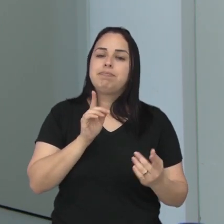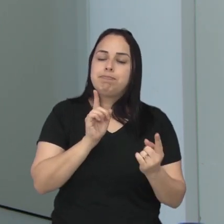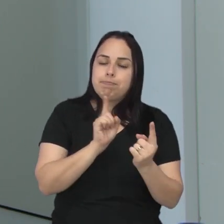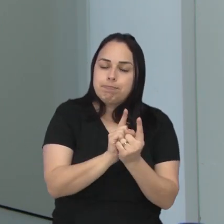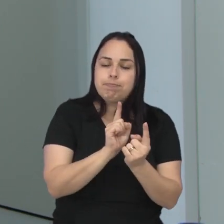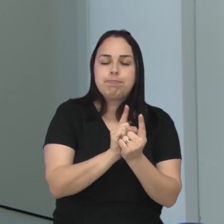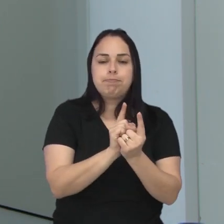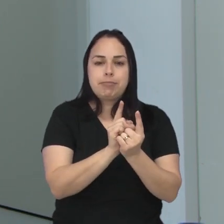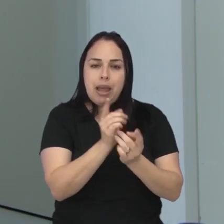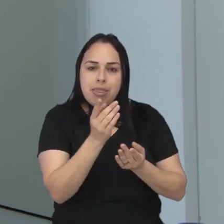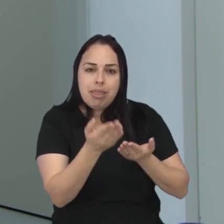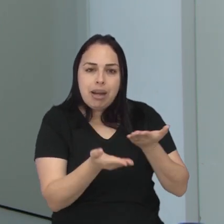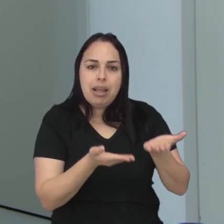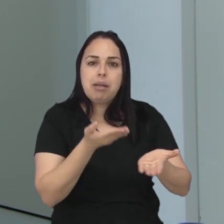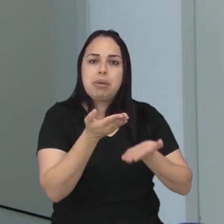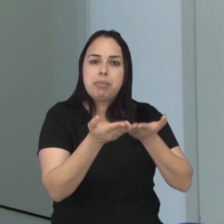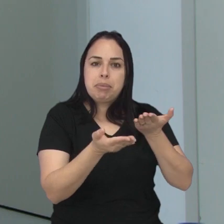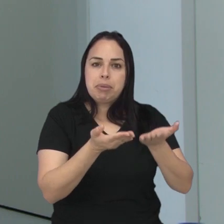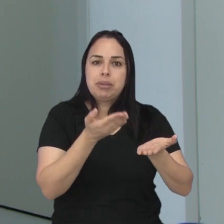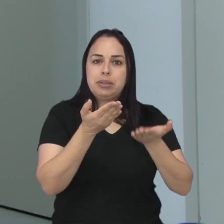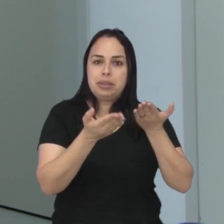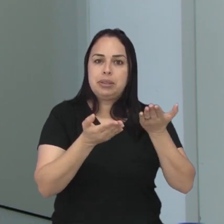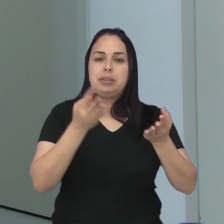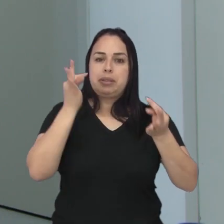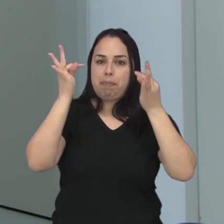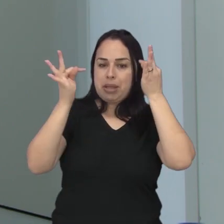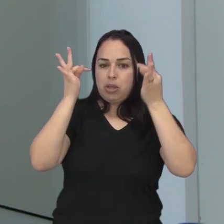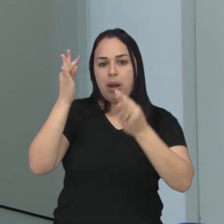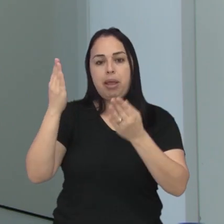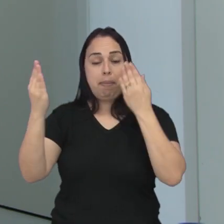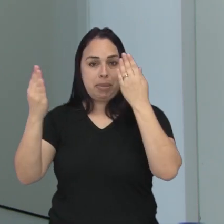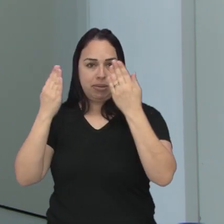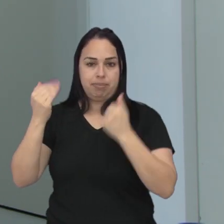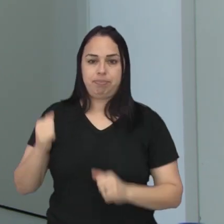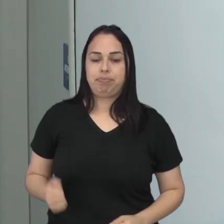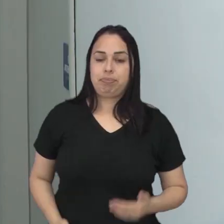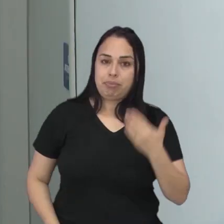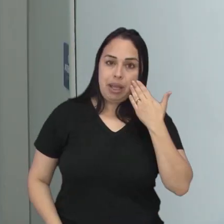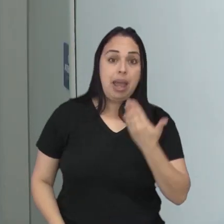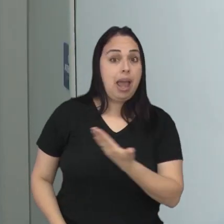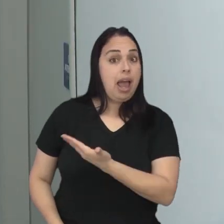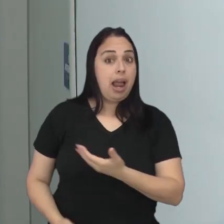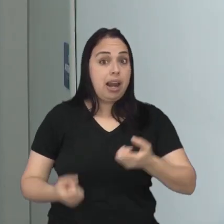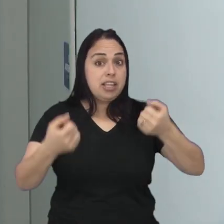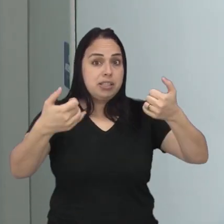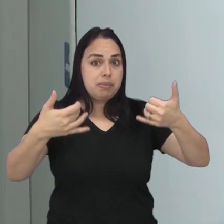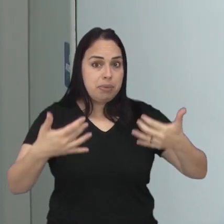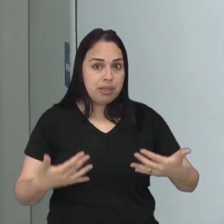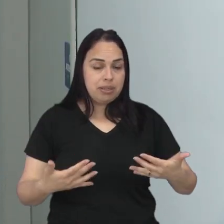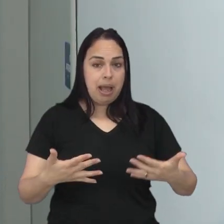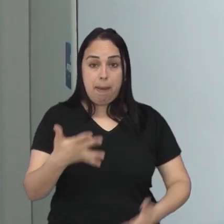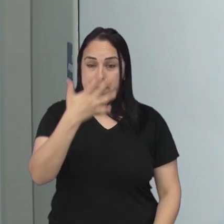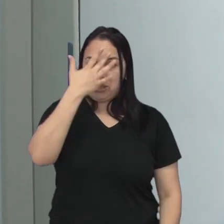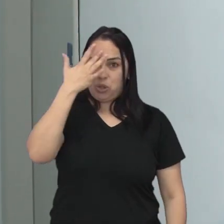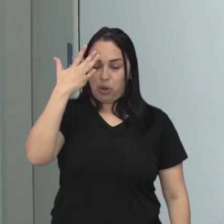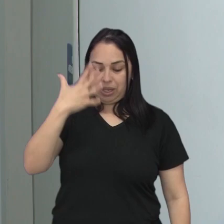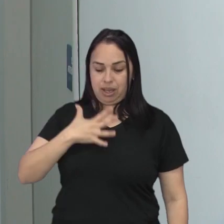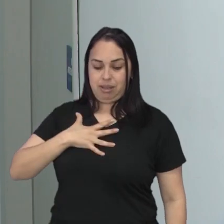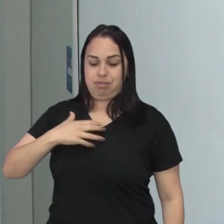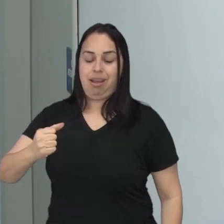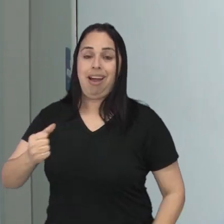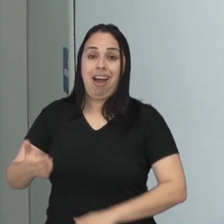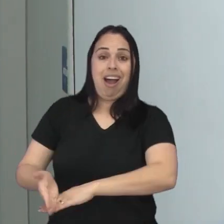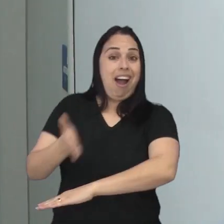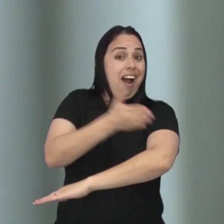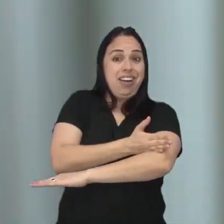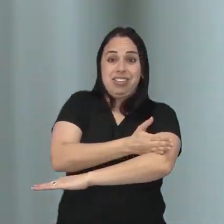comunidade. São sessões de psicoterapia e plantão psicológico. A psicóloga explica que nem sempre quem comete